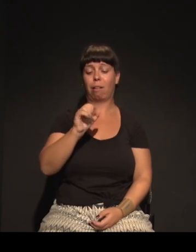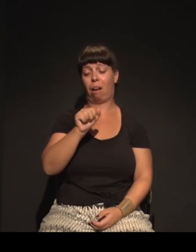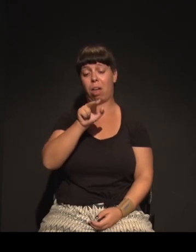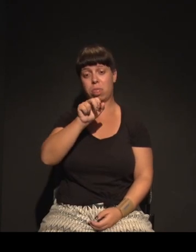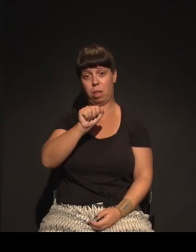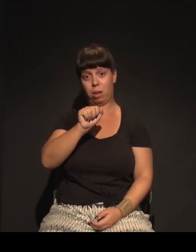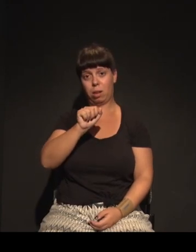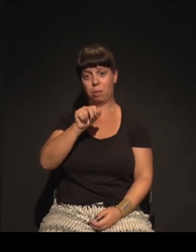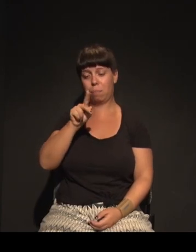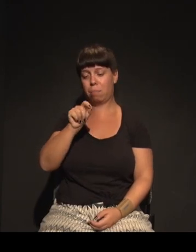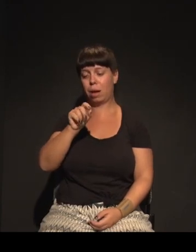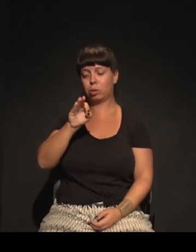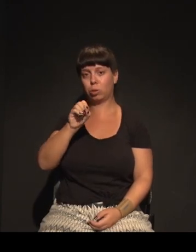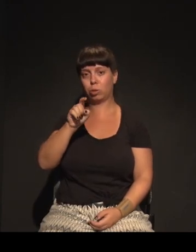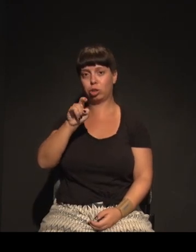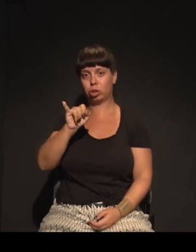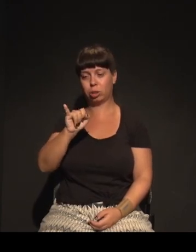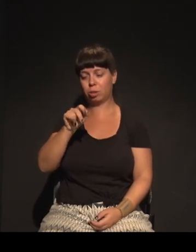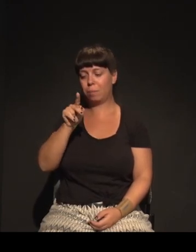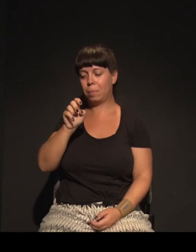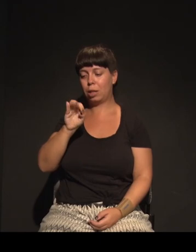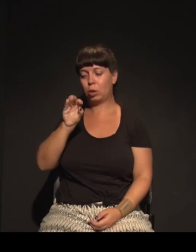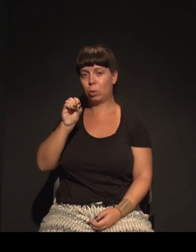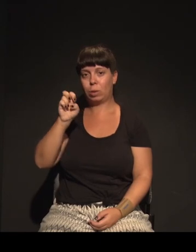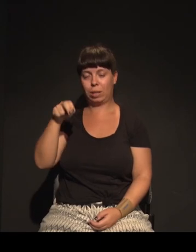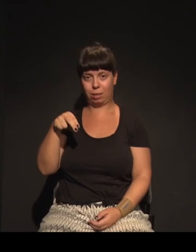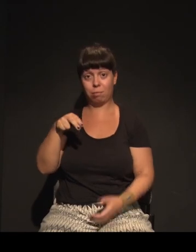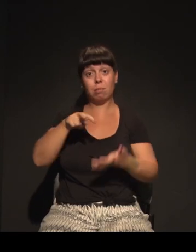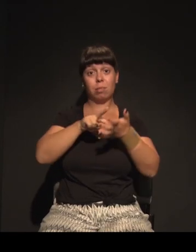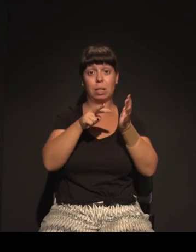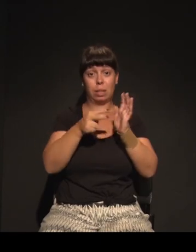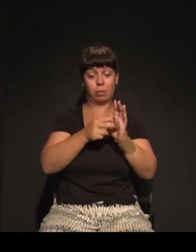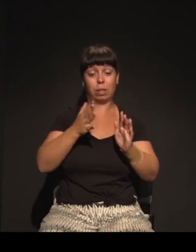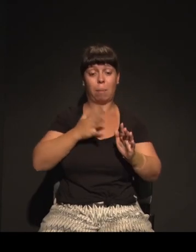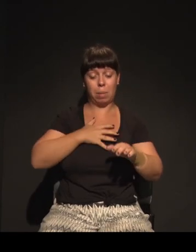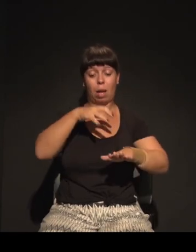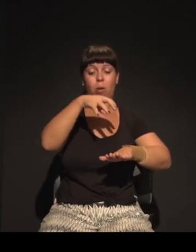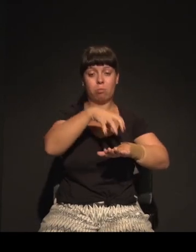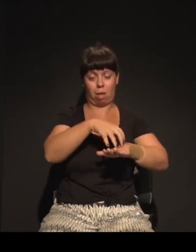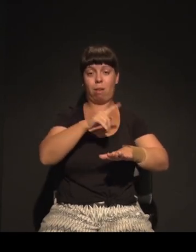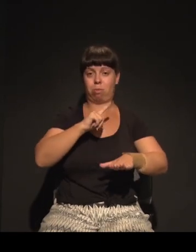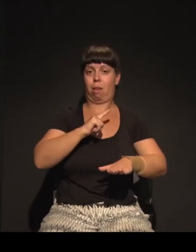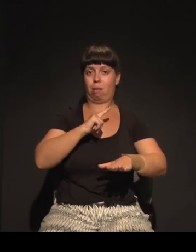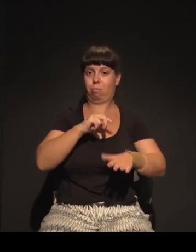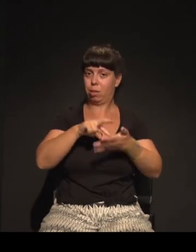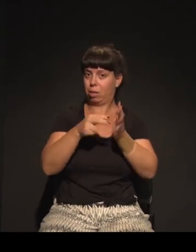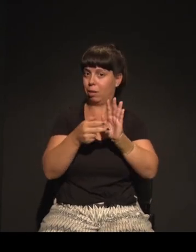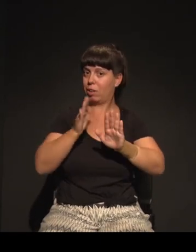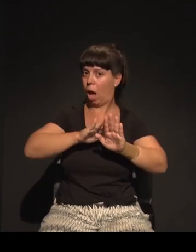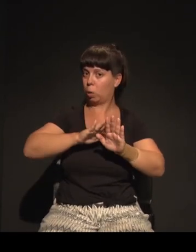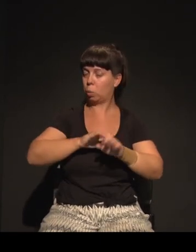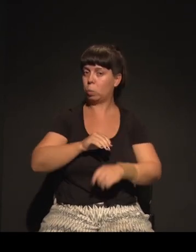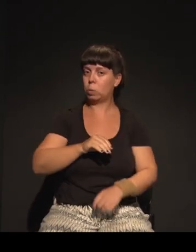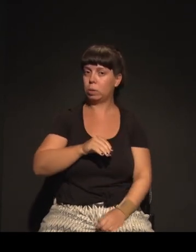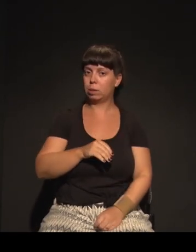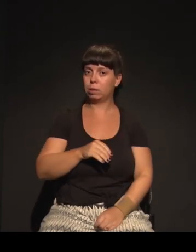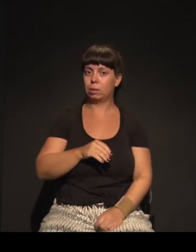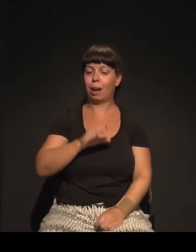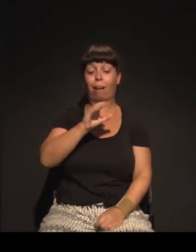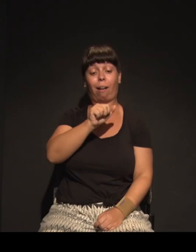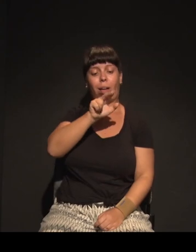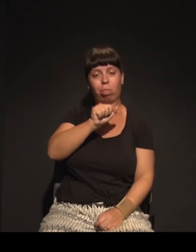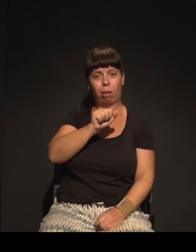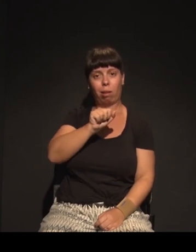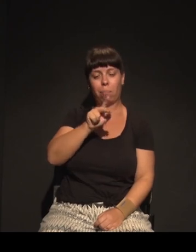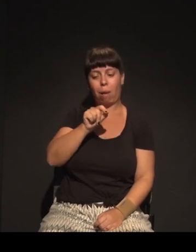isso é na minha aldeia tem é é significa isso o caminho para a chip atom em